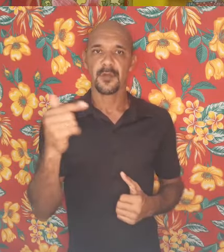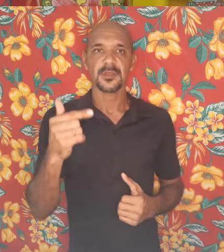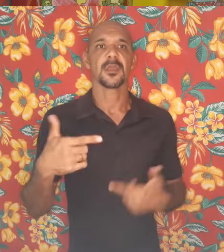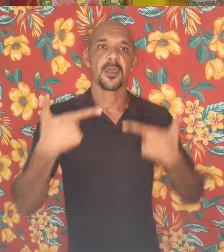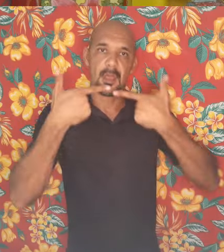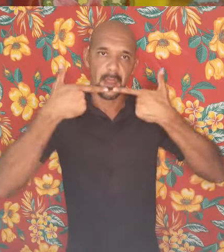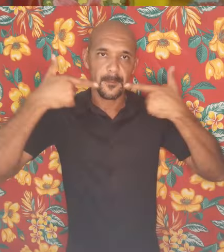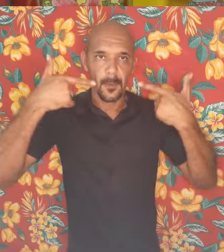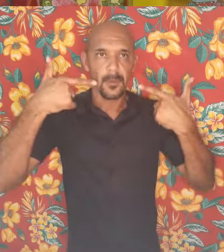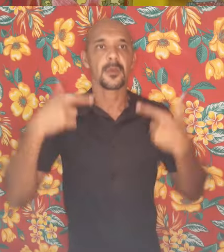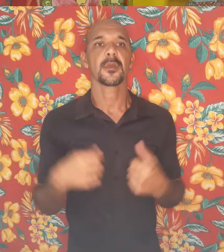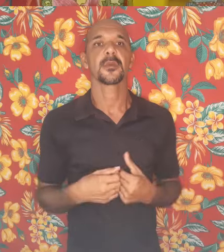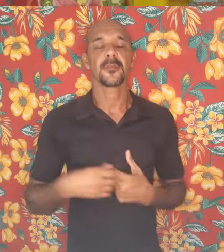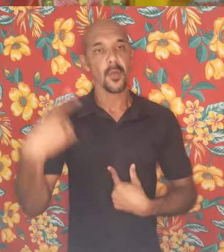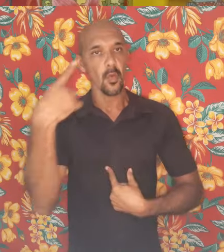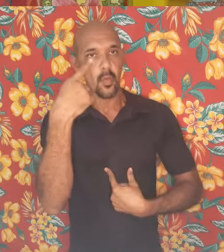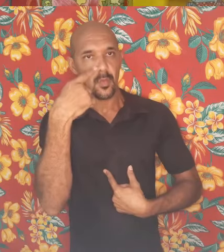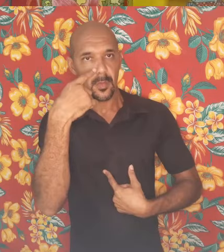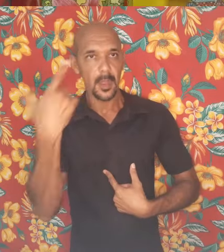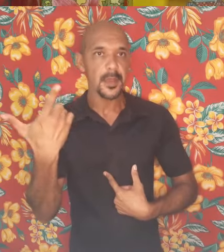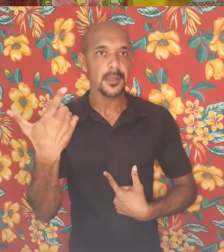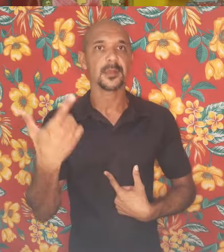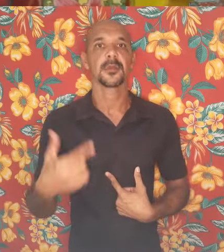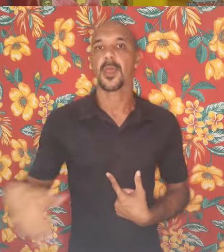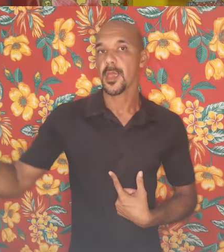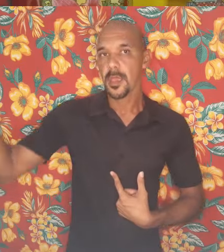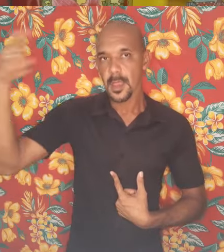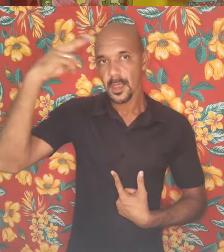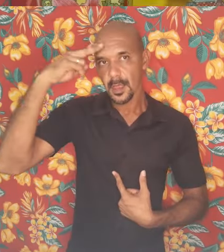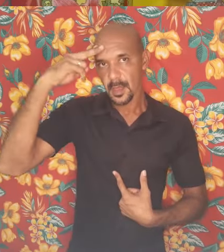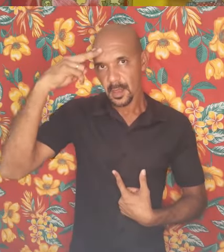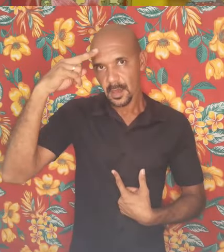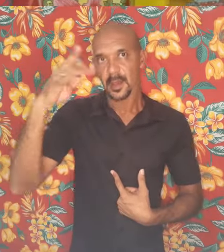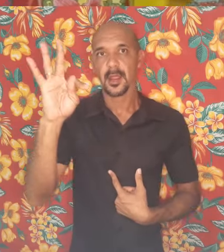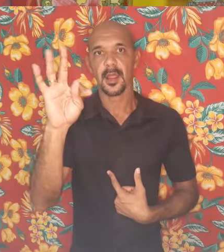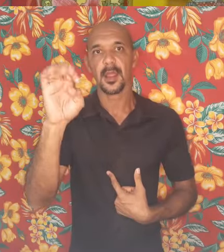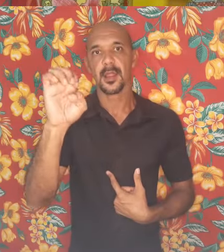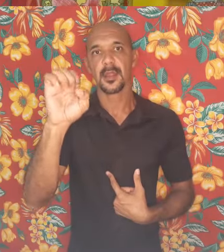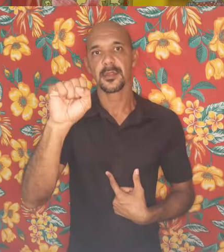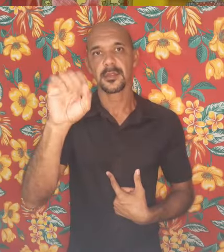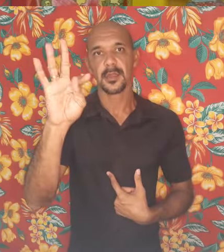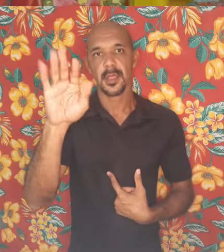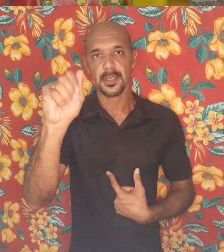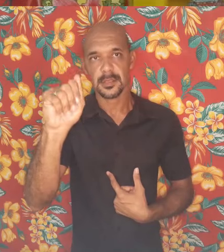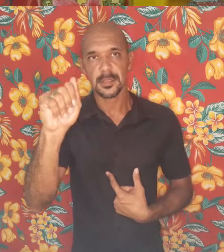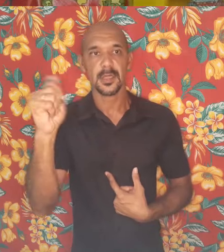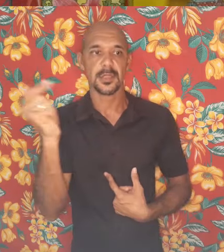o espaço do nariz do boneco e o espaço da testa do boneco.